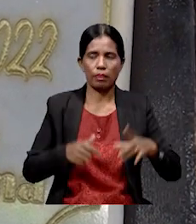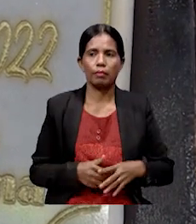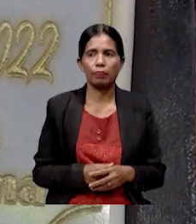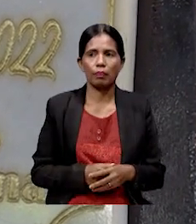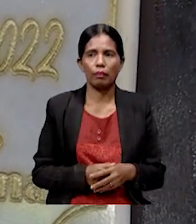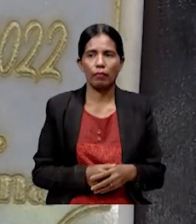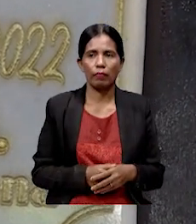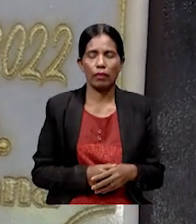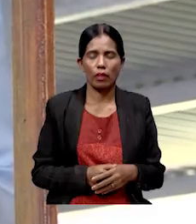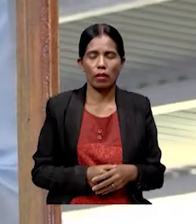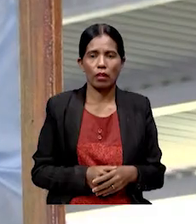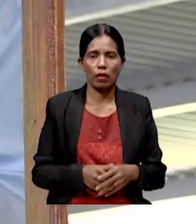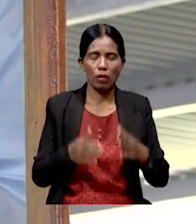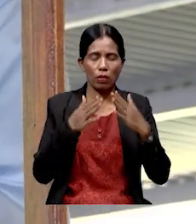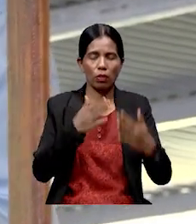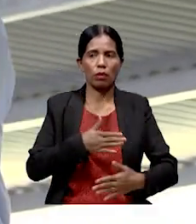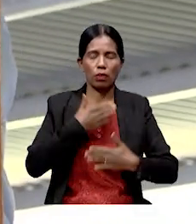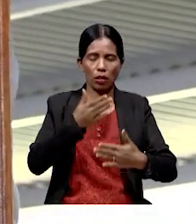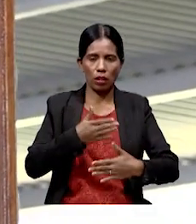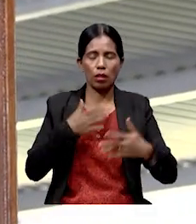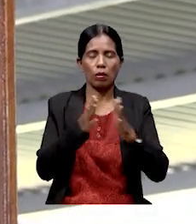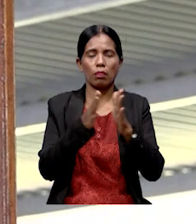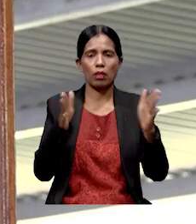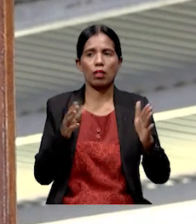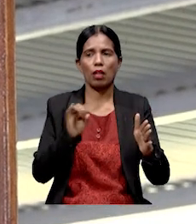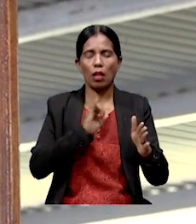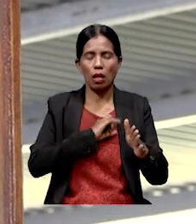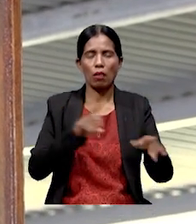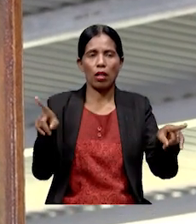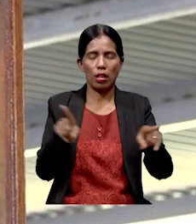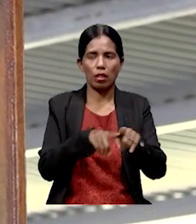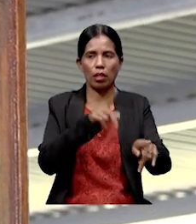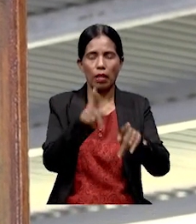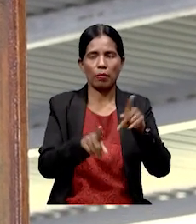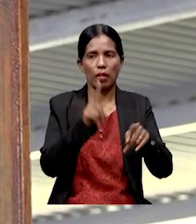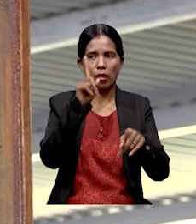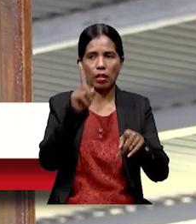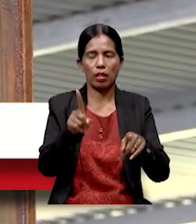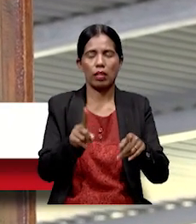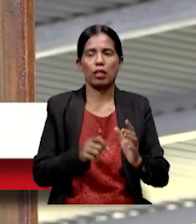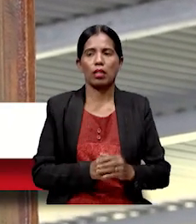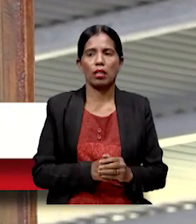são quatro deves, Harsai, Emílio da BM, Sarani,